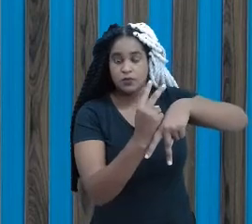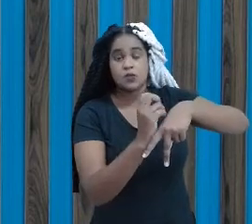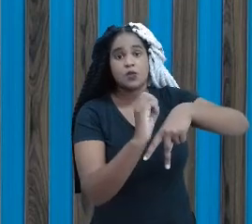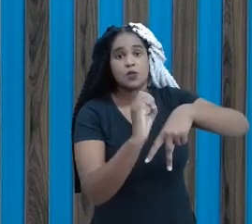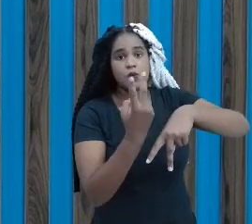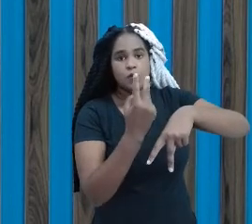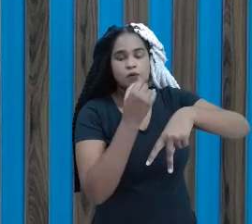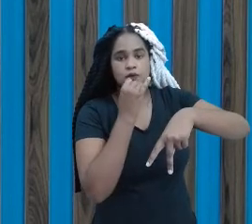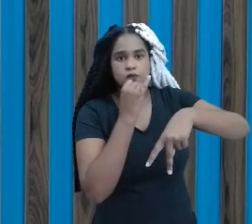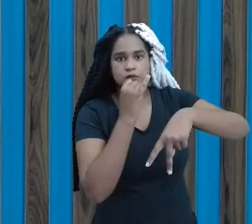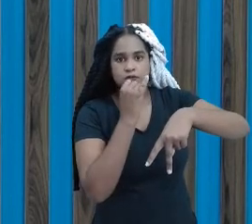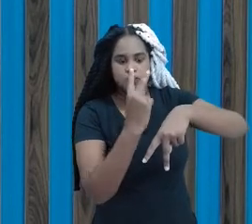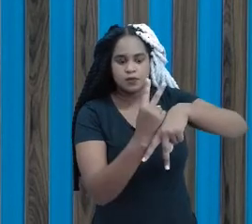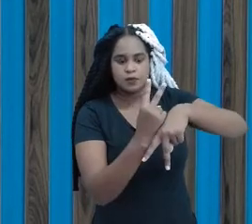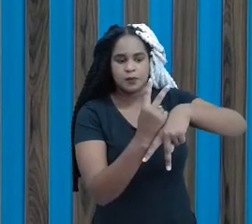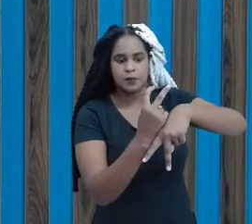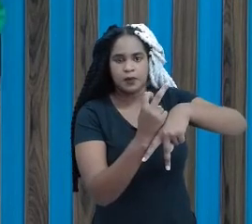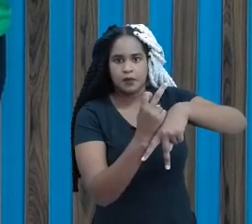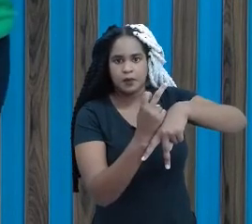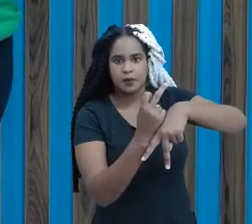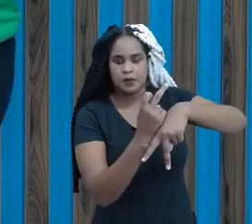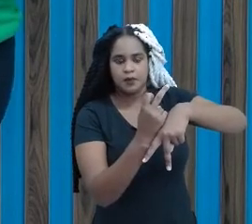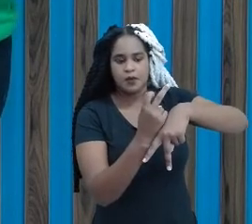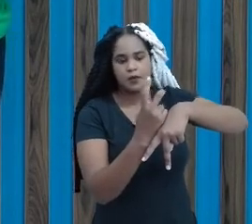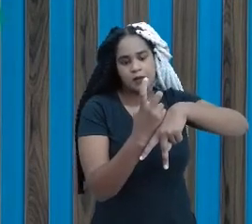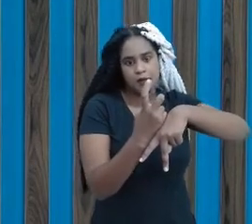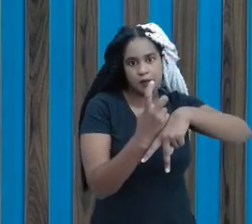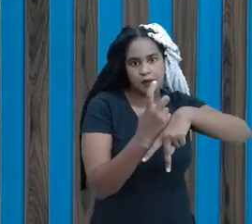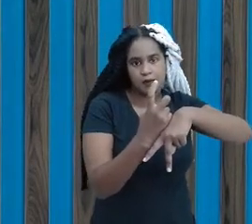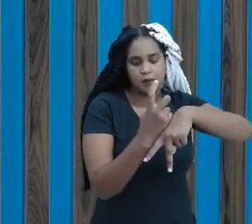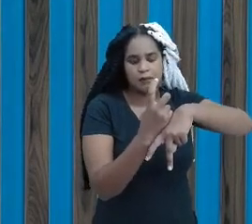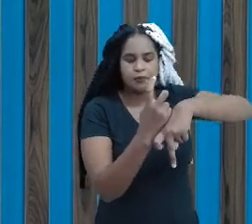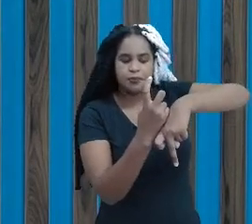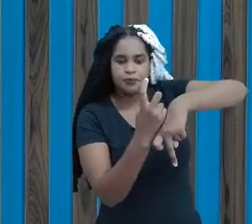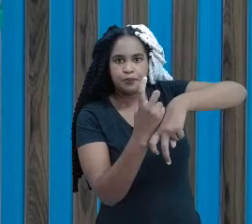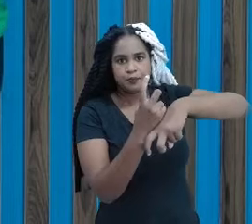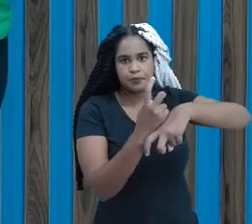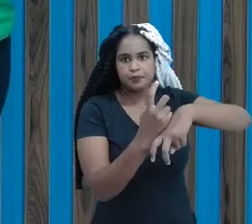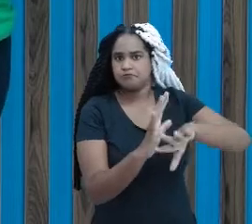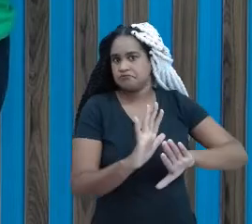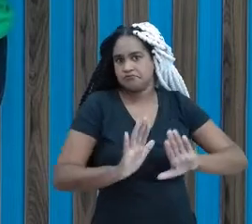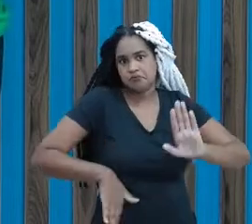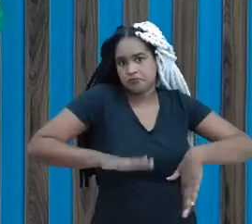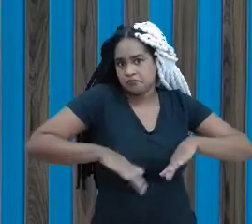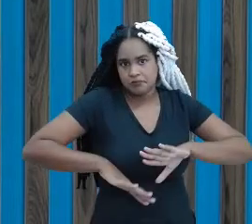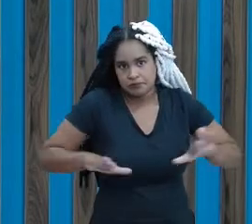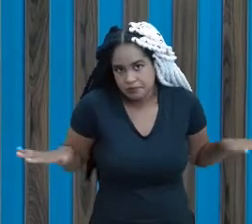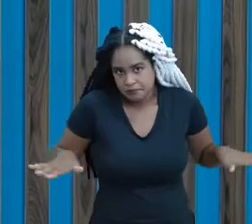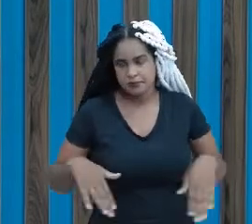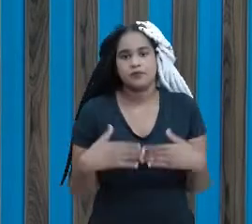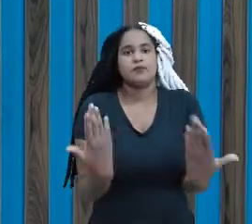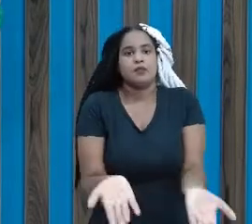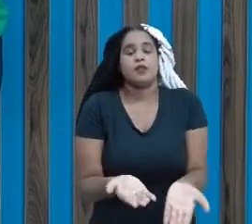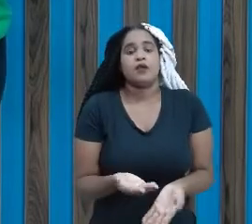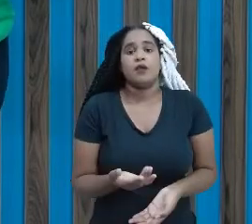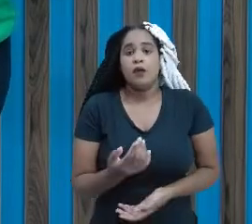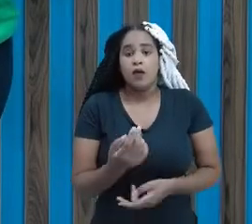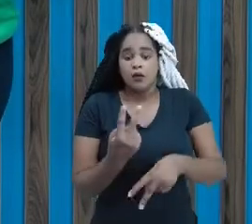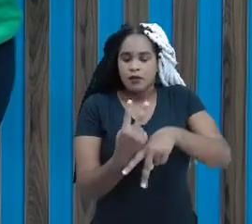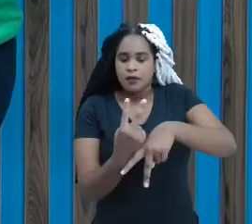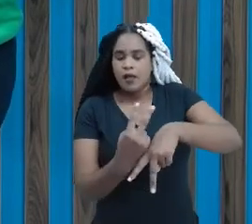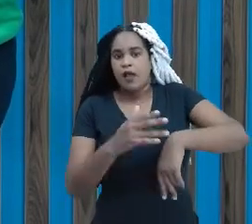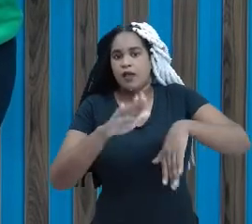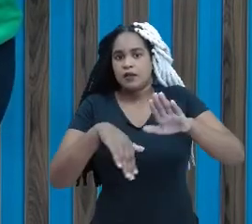parte dele, ou não existe, ou está duplicado, ou está alterado, né? Então, ou esse cromossomo não